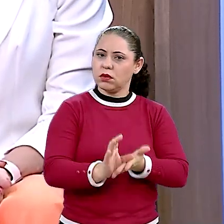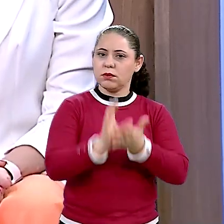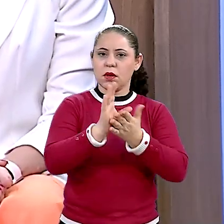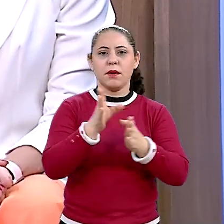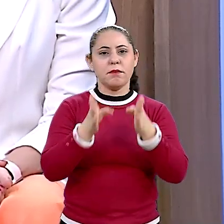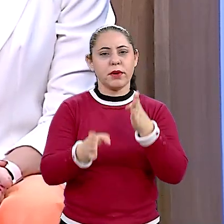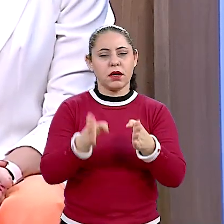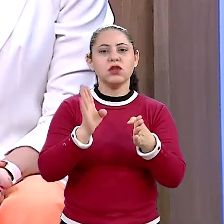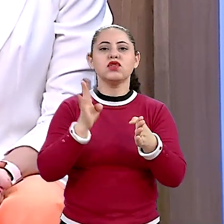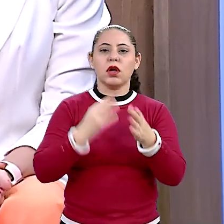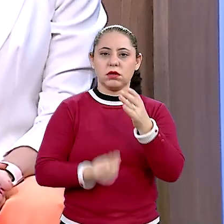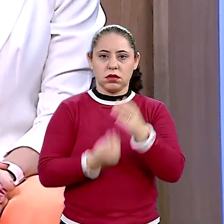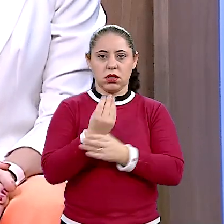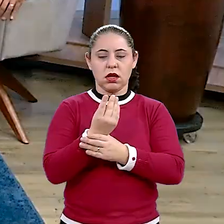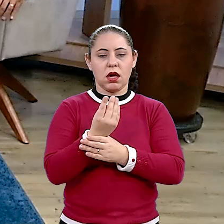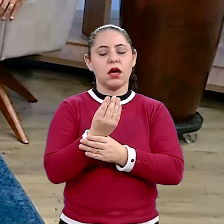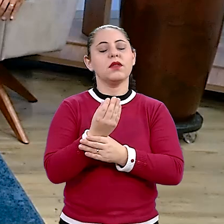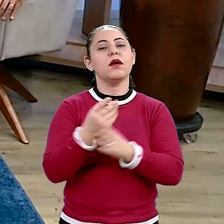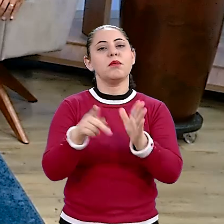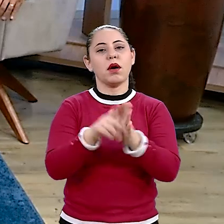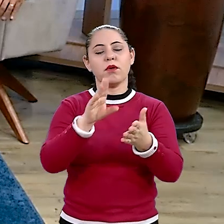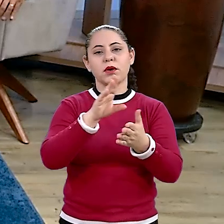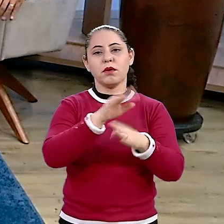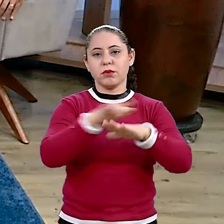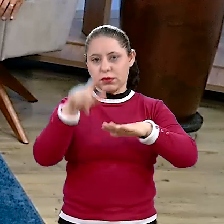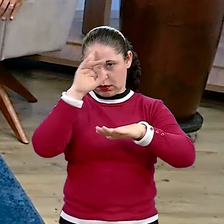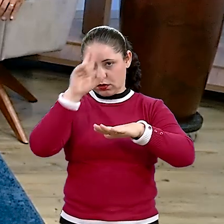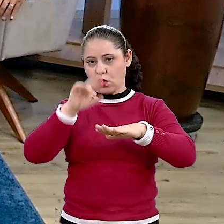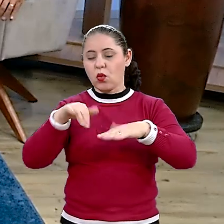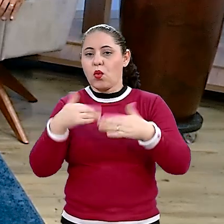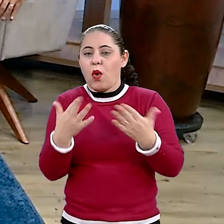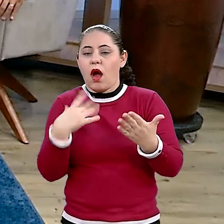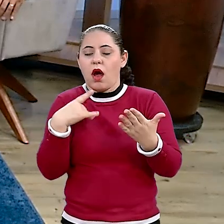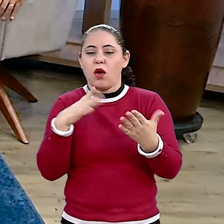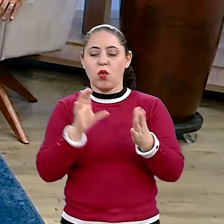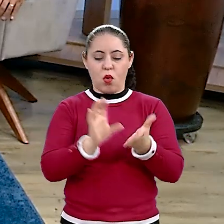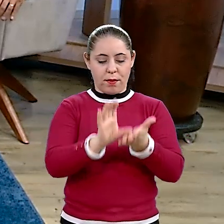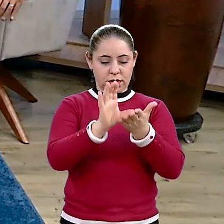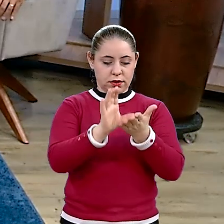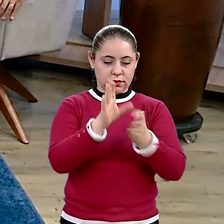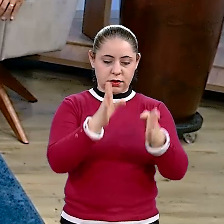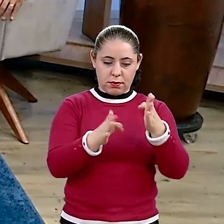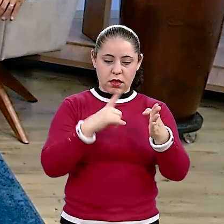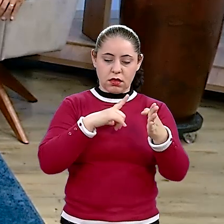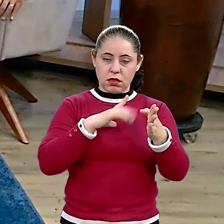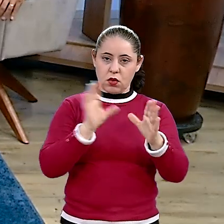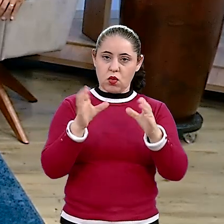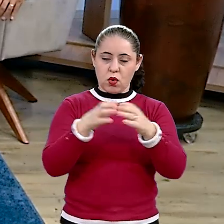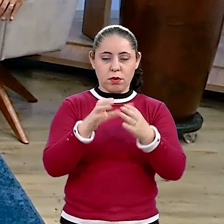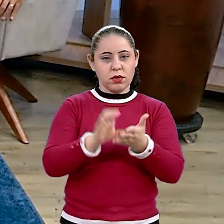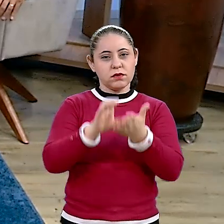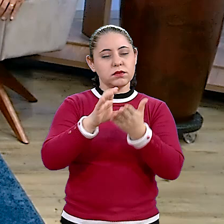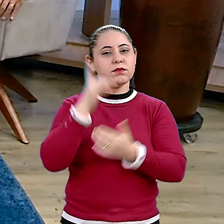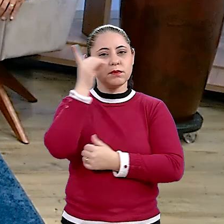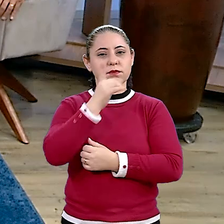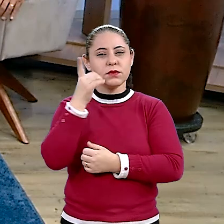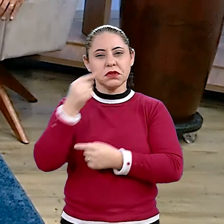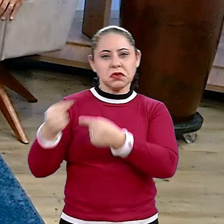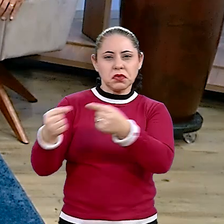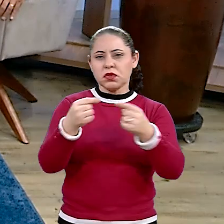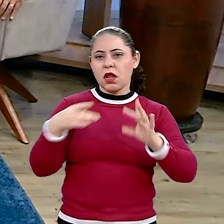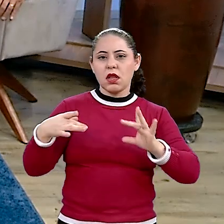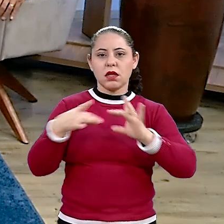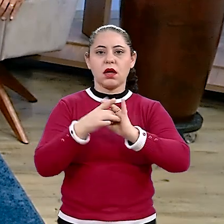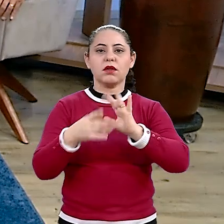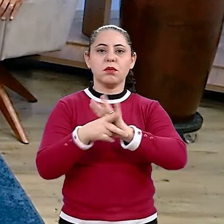temporária, comissão que já foi instituída pela vez-diretora. E, deputado, com essa comissão temporária criada, também há uma frente parlamentar que discute, todos ligado,